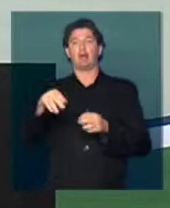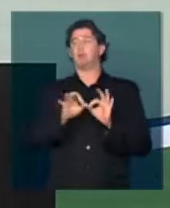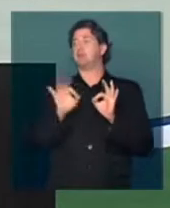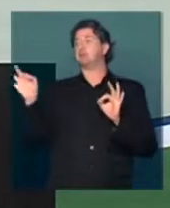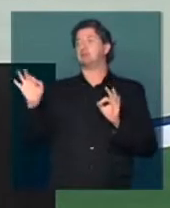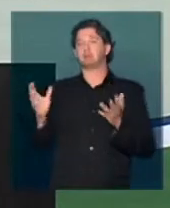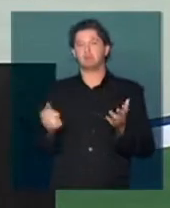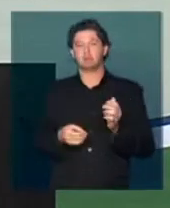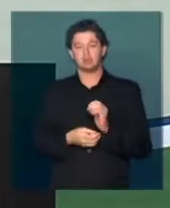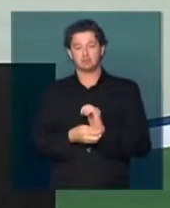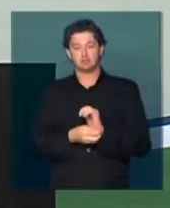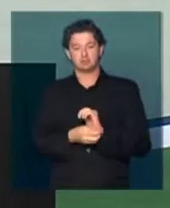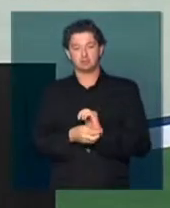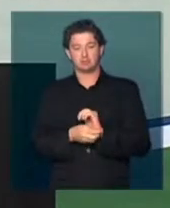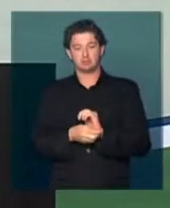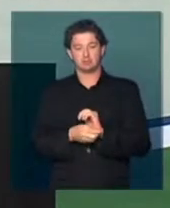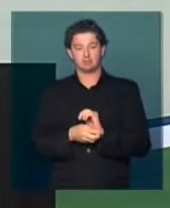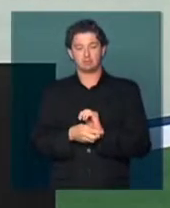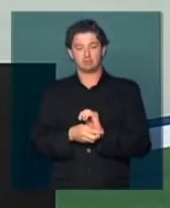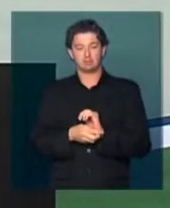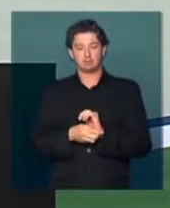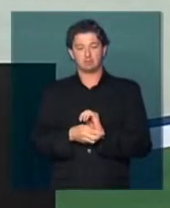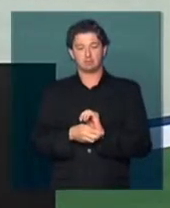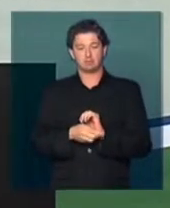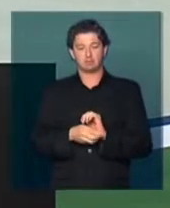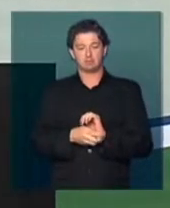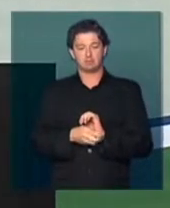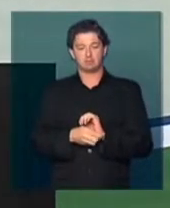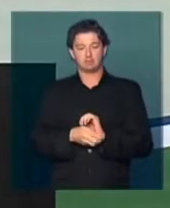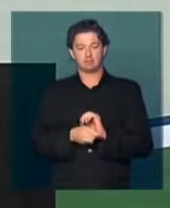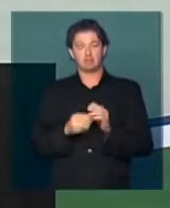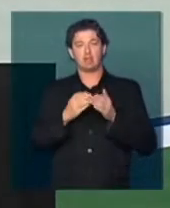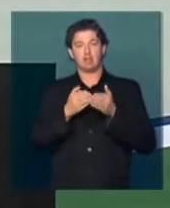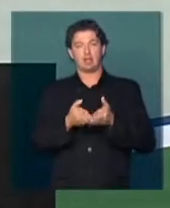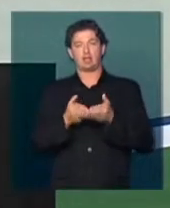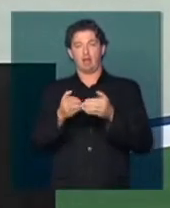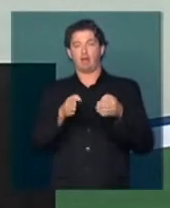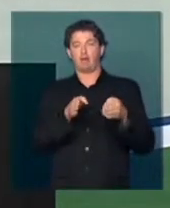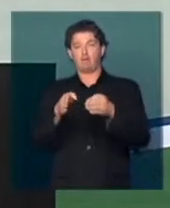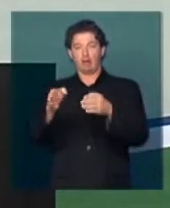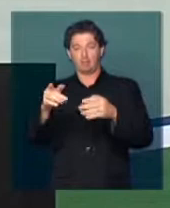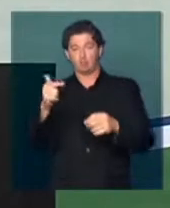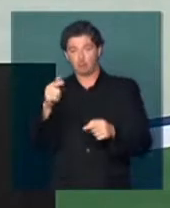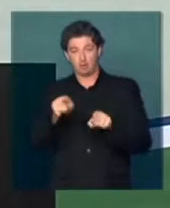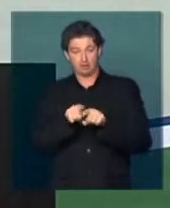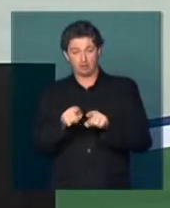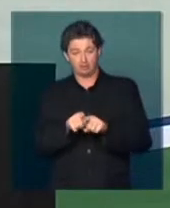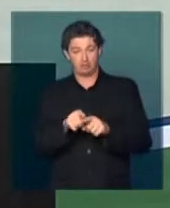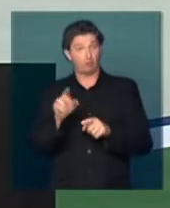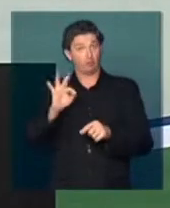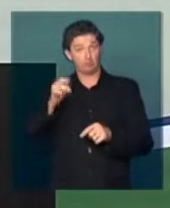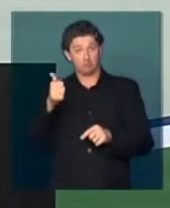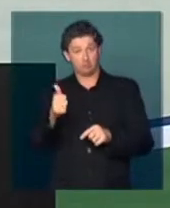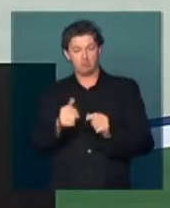da nossa divisa com Mato Grosso do Sul. Não temos hidrovia que funcione, pelo menos,